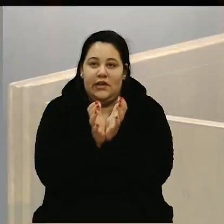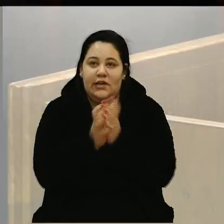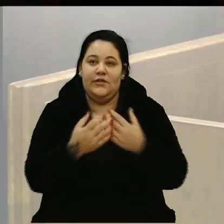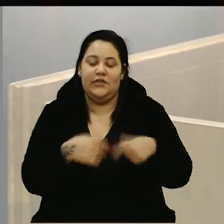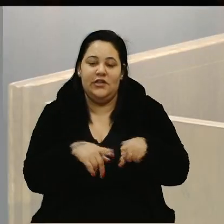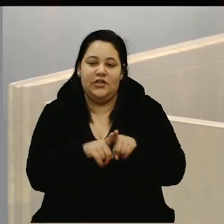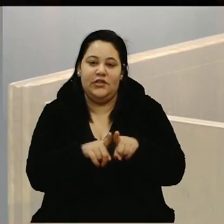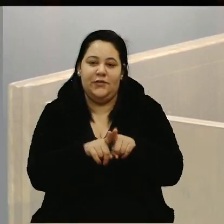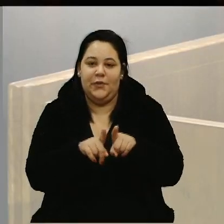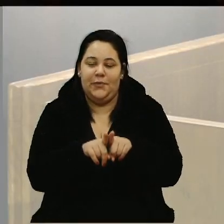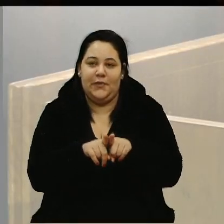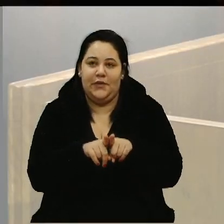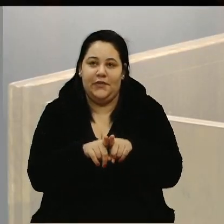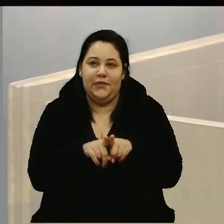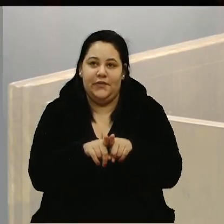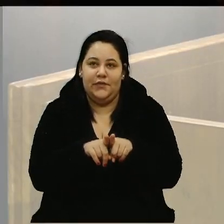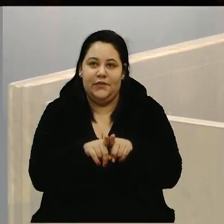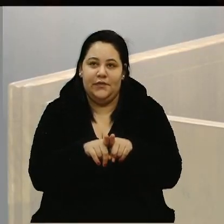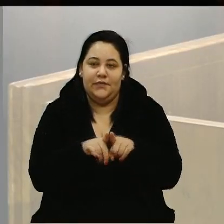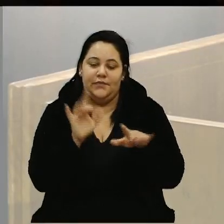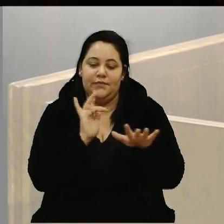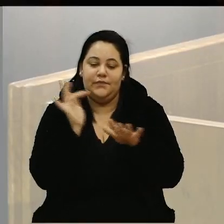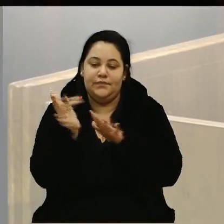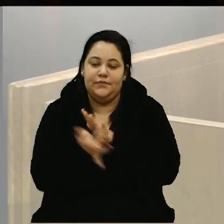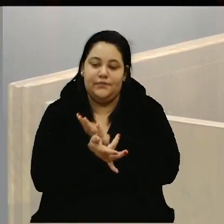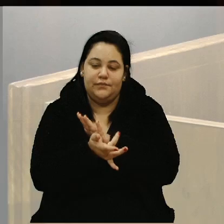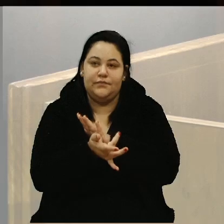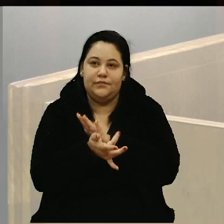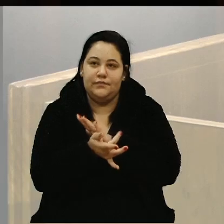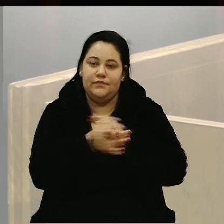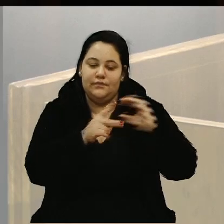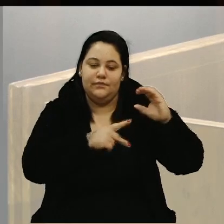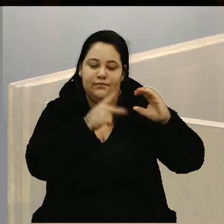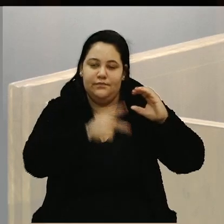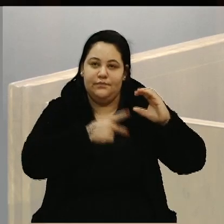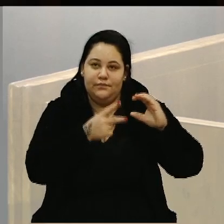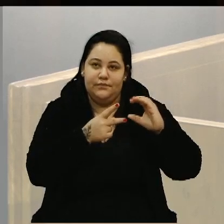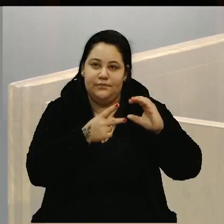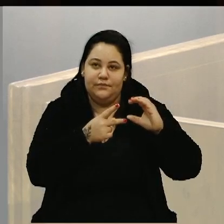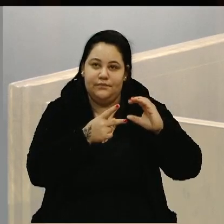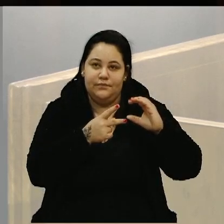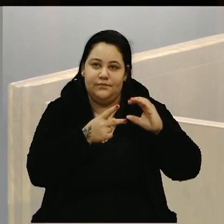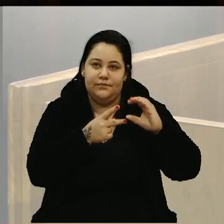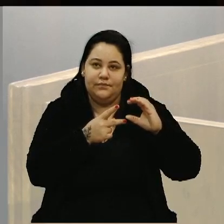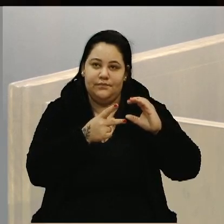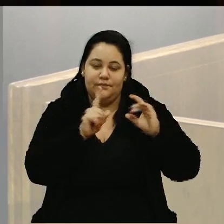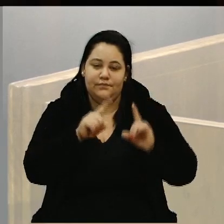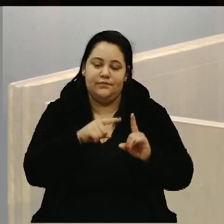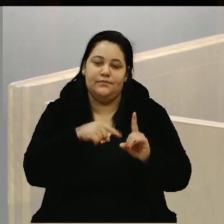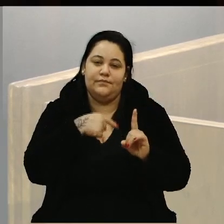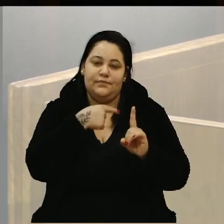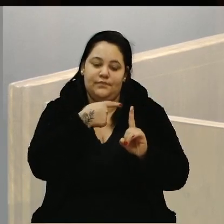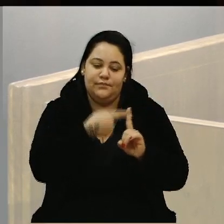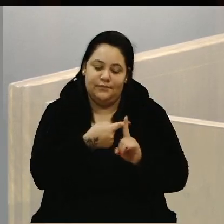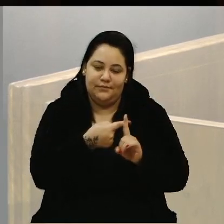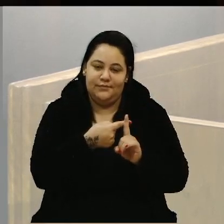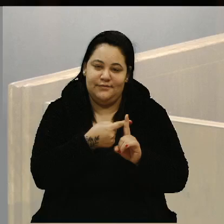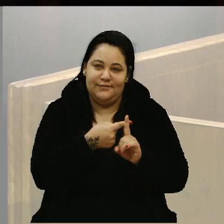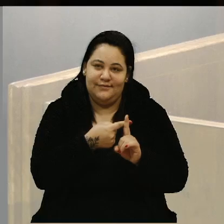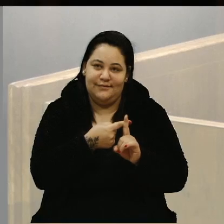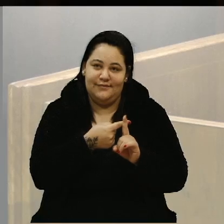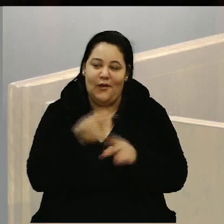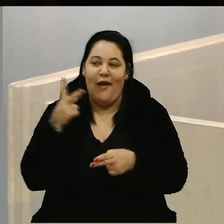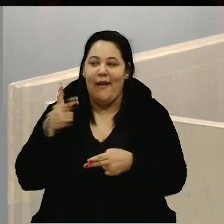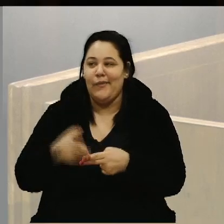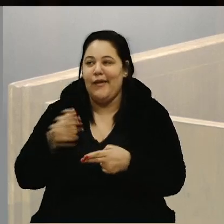através das redes sociais, da TV Câmara, eu venho falar mais um capítulo de uma novela que parece não